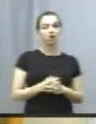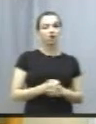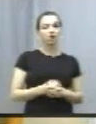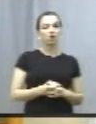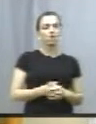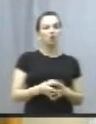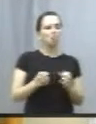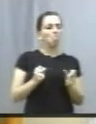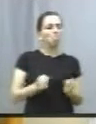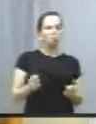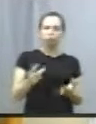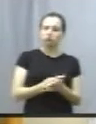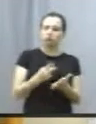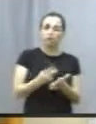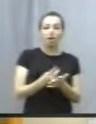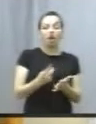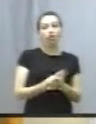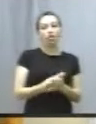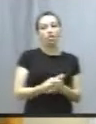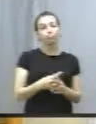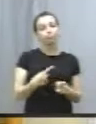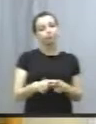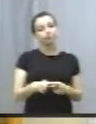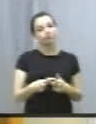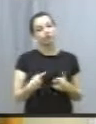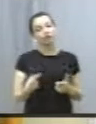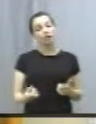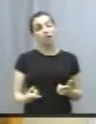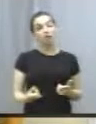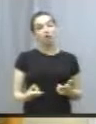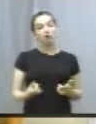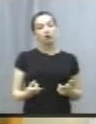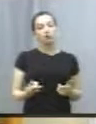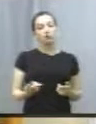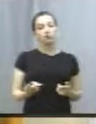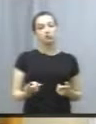mais correta, mas eu acho que vai